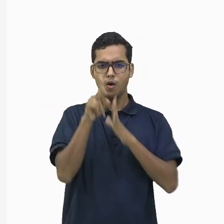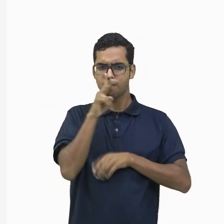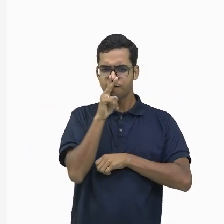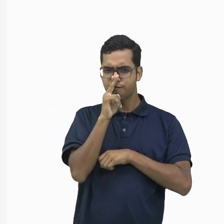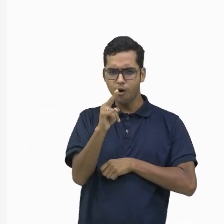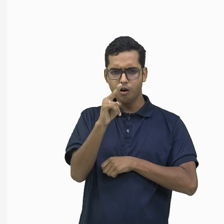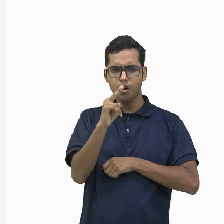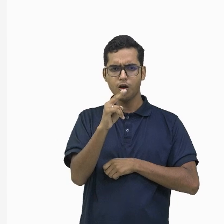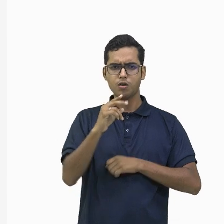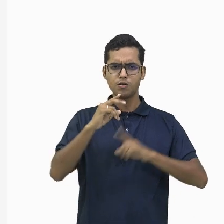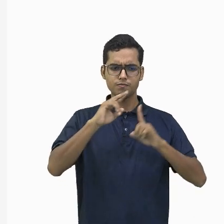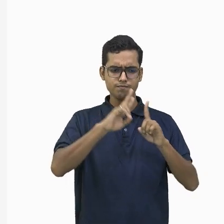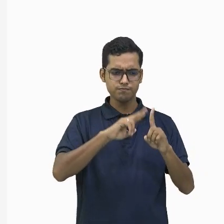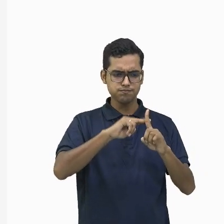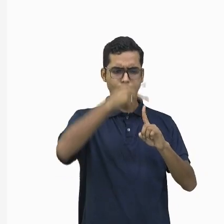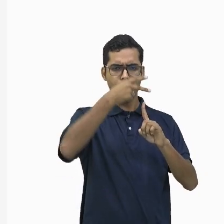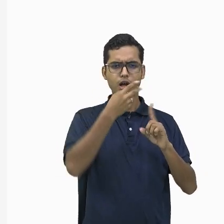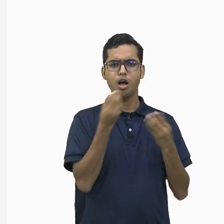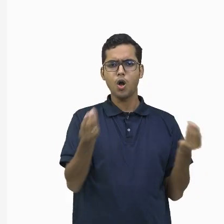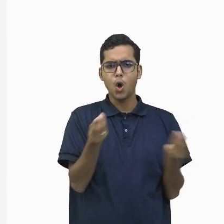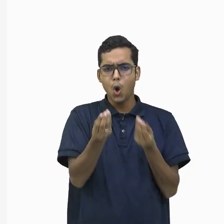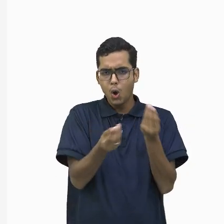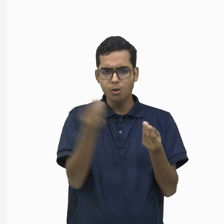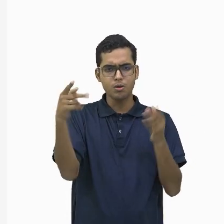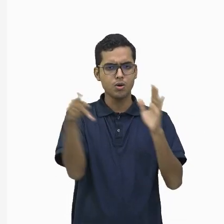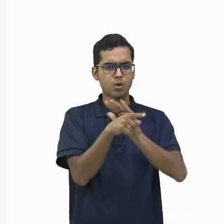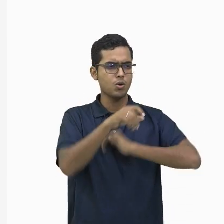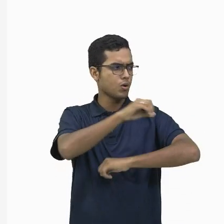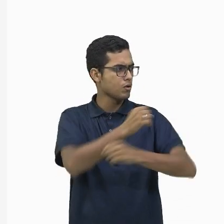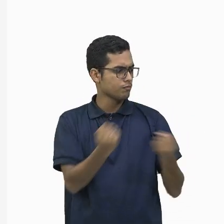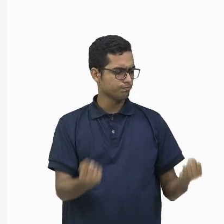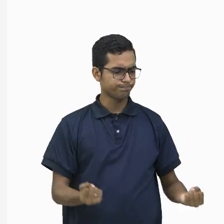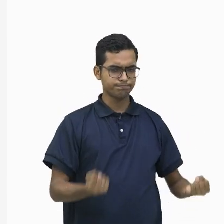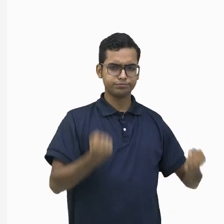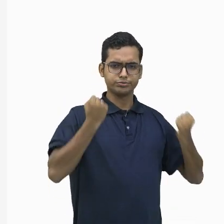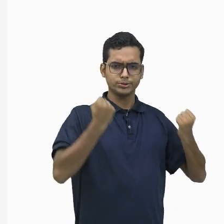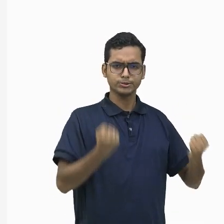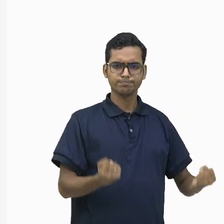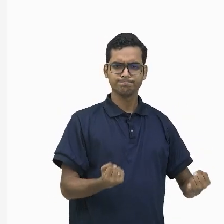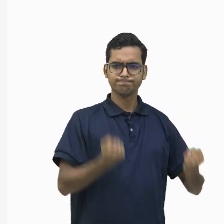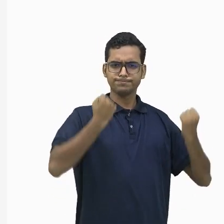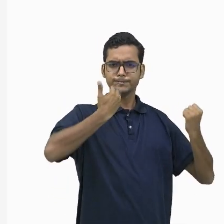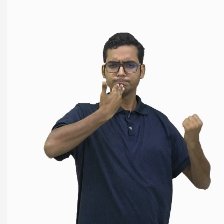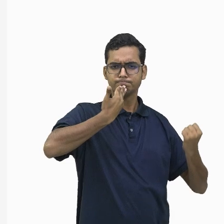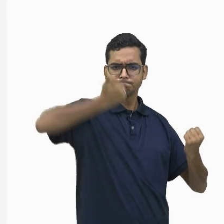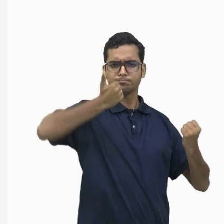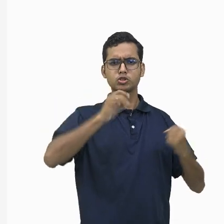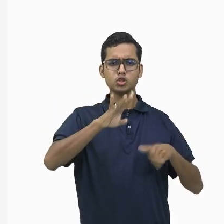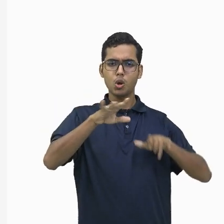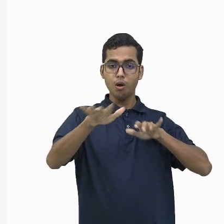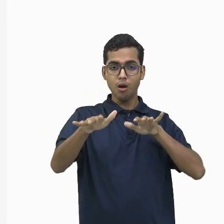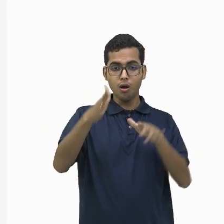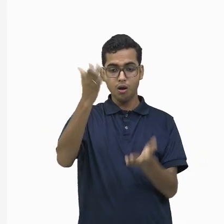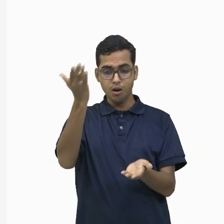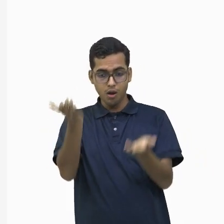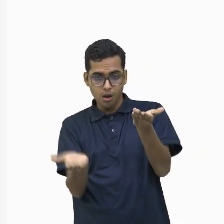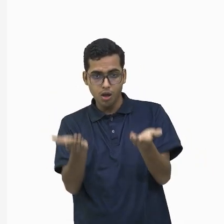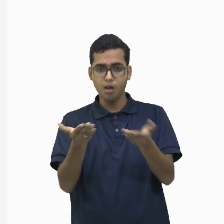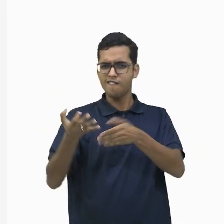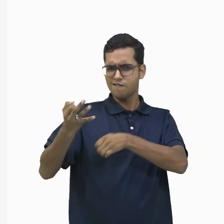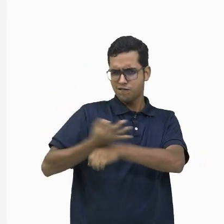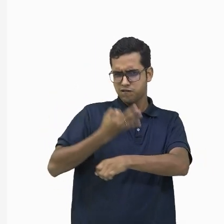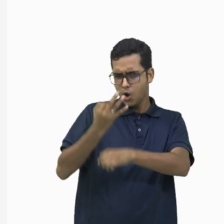ali, ó, para o lado da musculação. Mas se você quer apenas melhorar a sua mobilidade, o seu equilíbrio, a sua